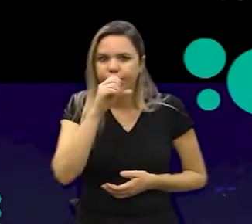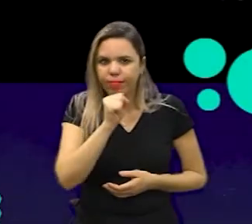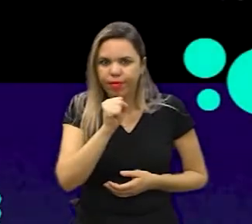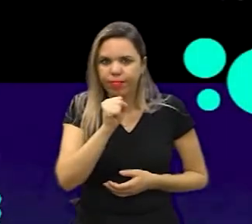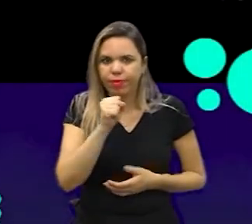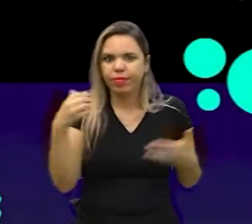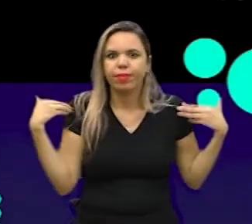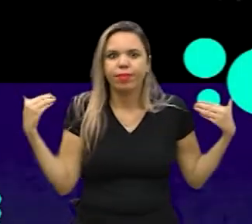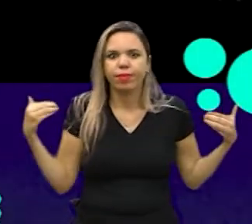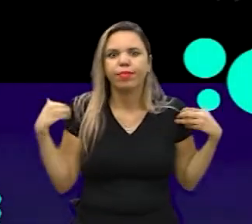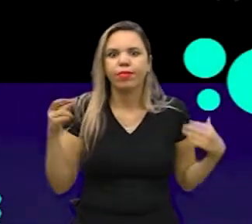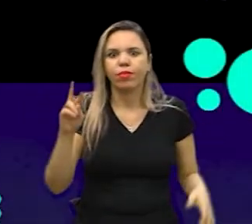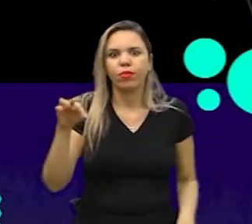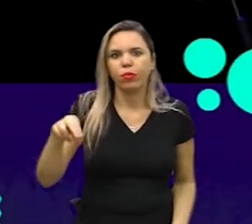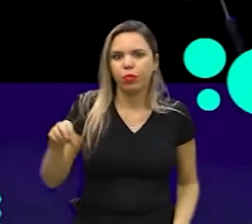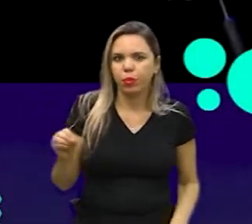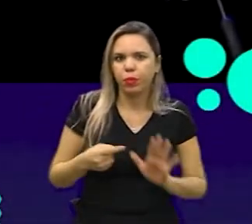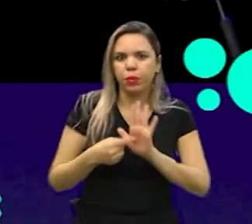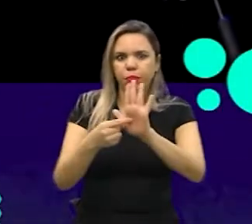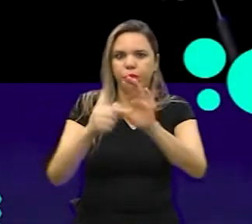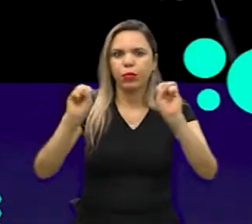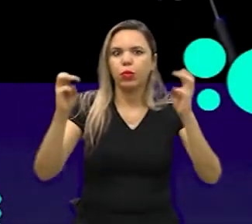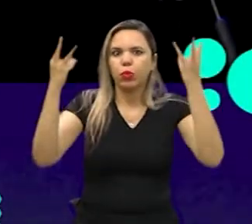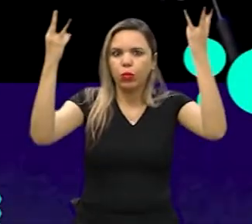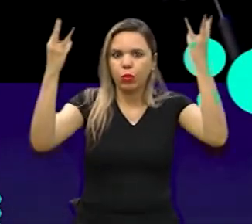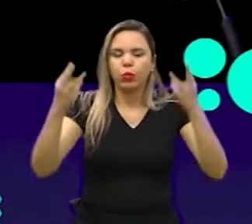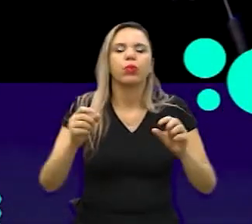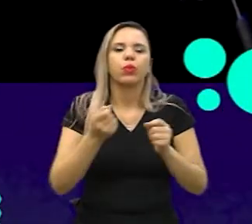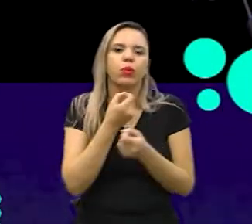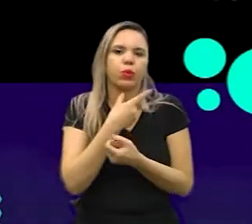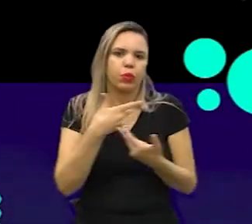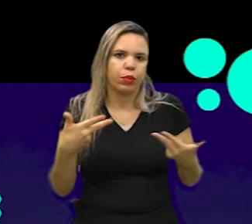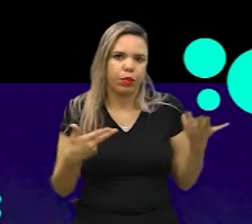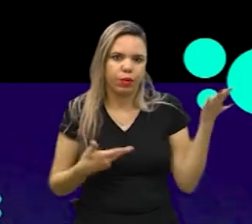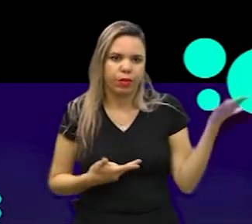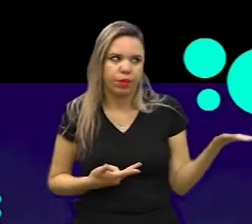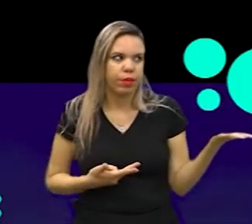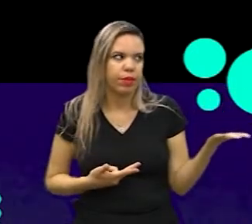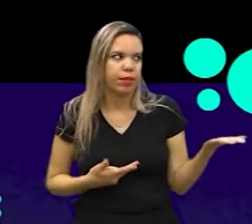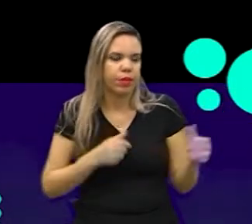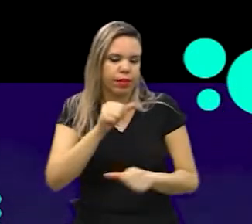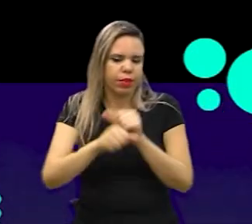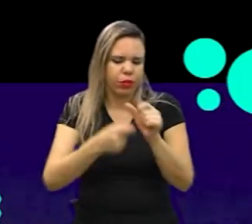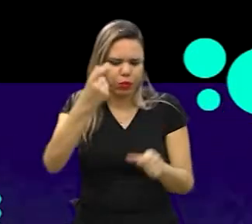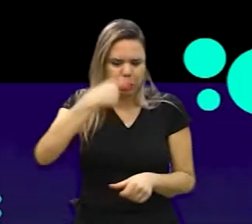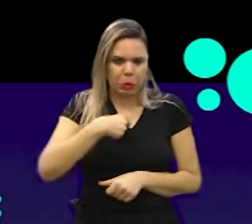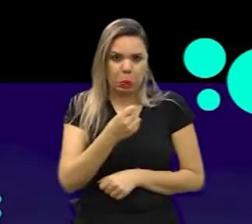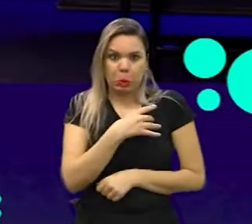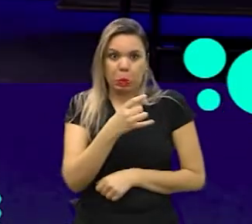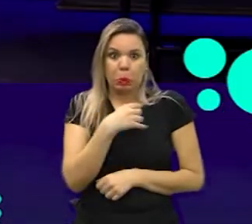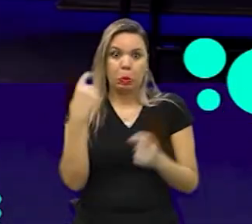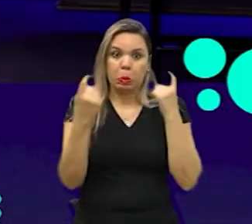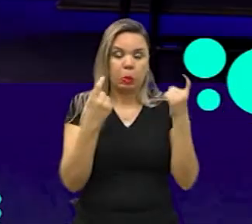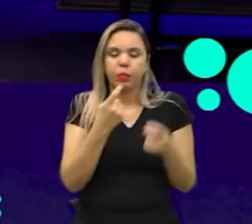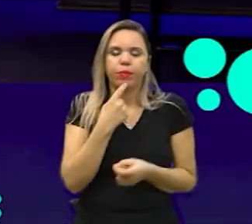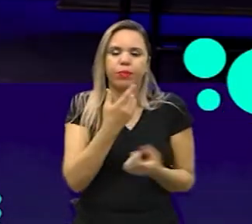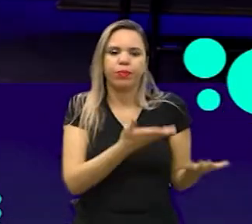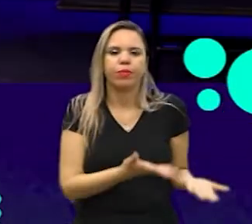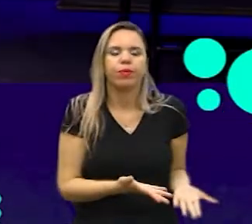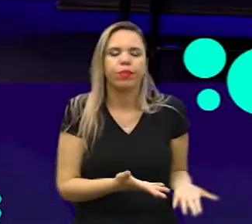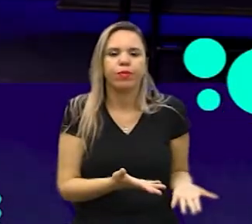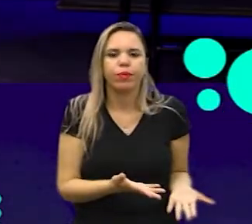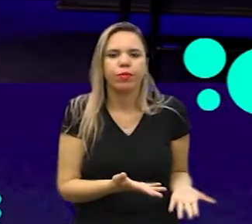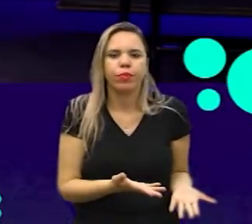hein? Sábado, o humorista Renato Albani apresenta seu show de stand-up comedy Me Tornei Quem Eu Mais Temia,